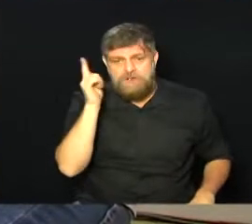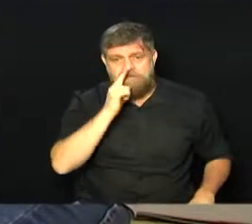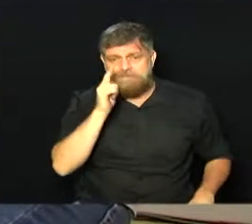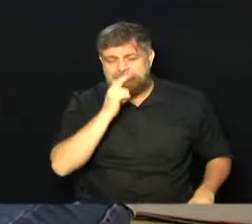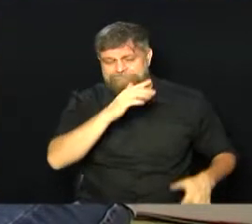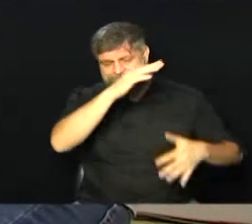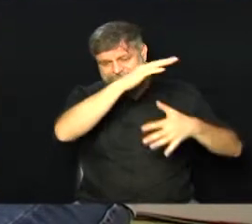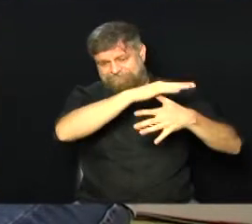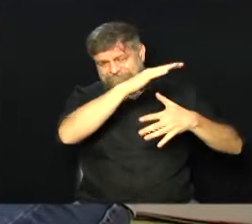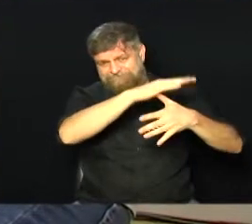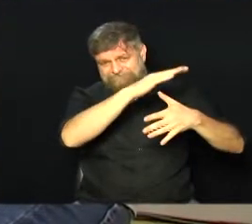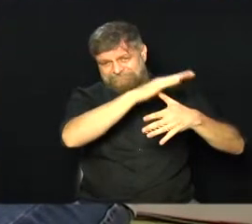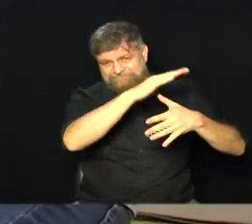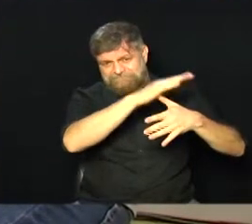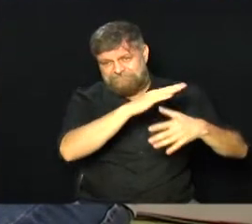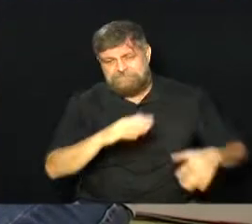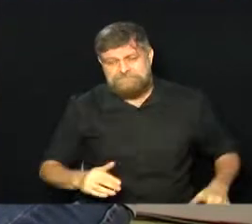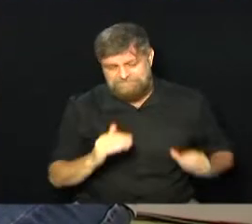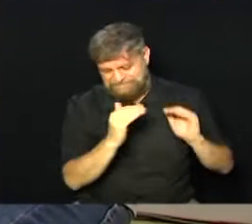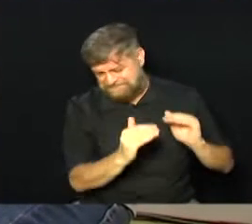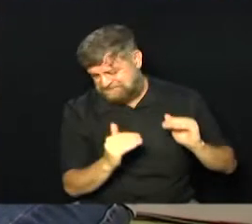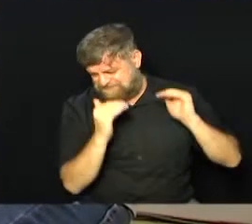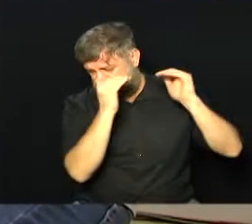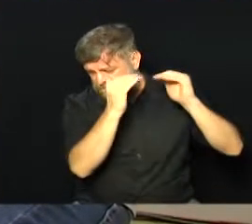patamar, que é aquela primeira prateleira, né?